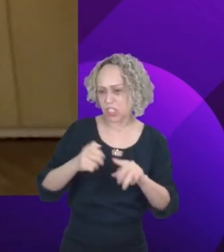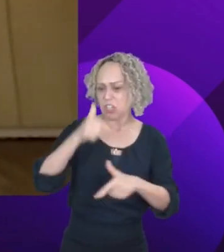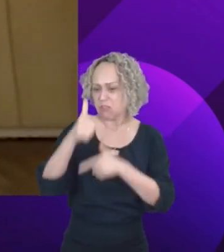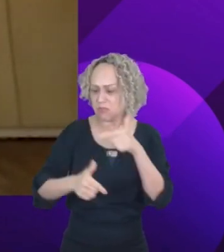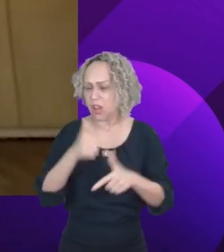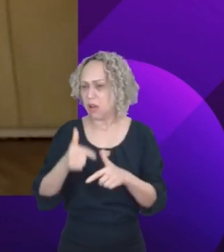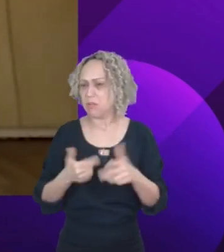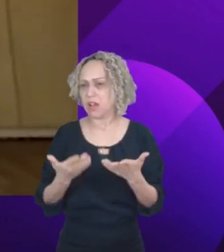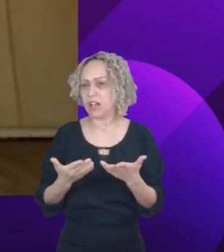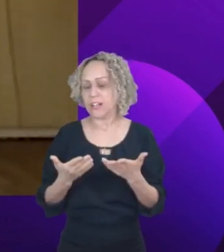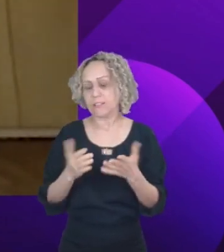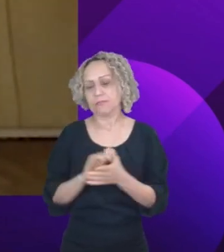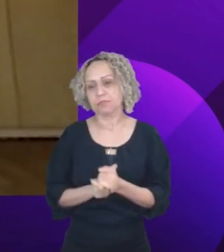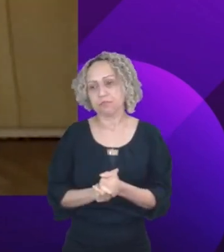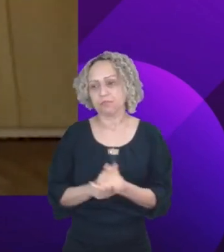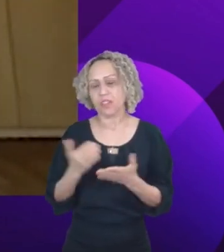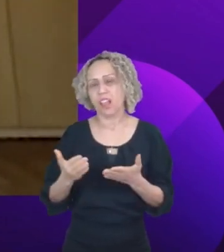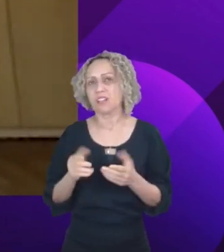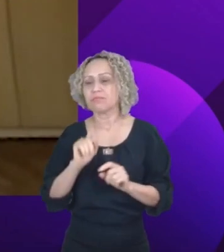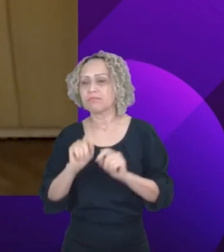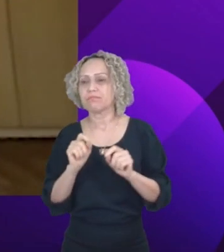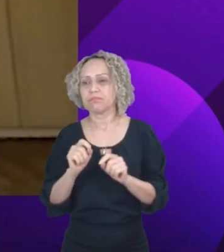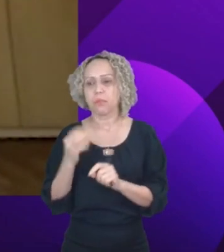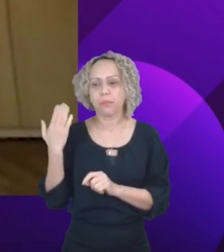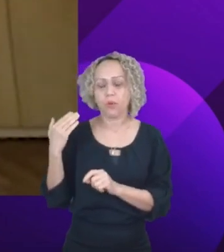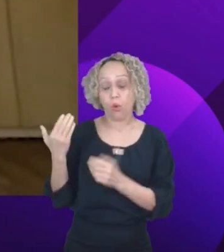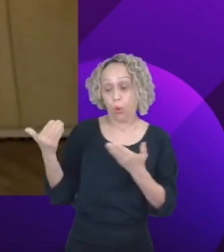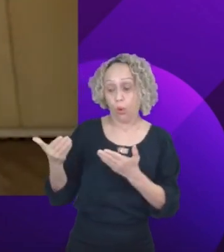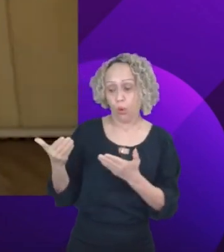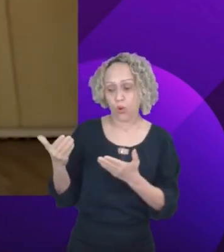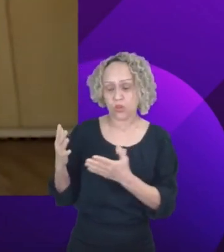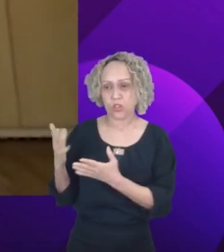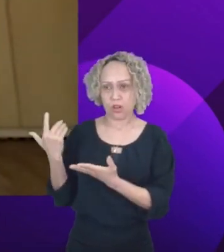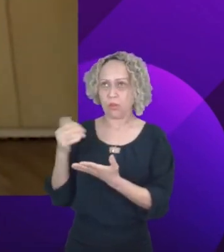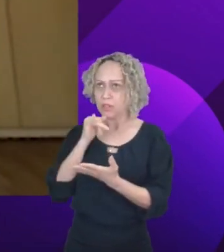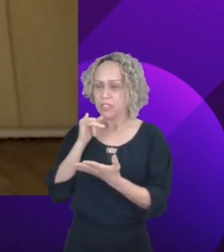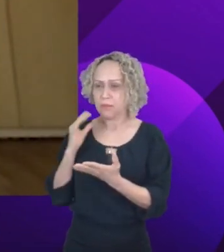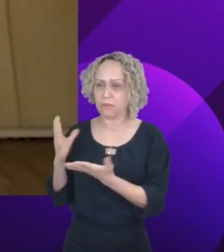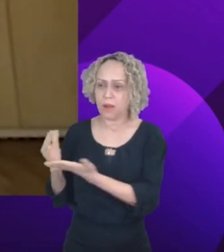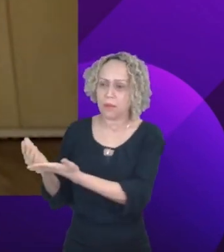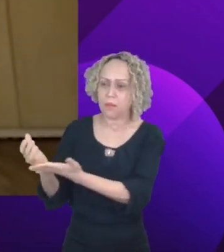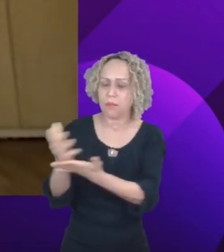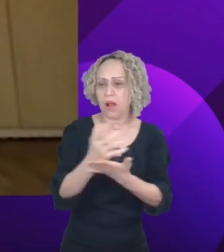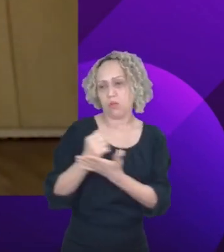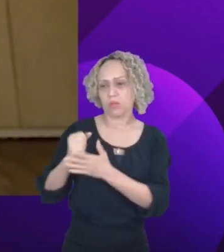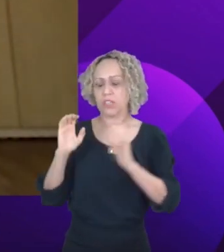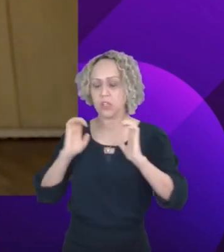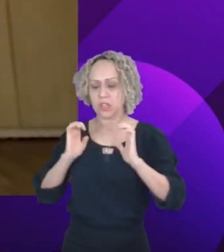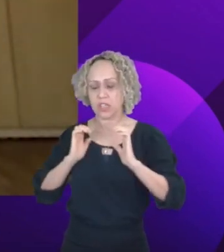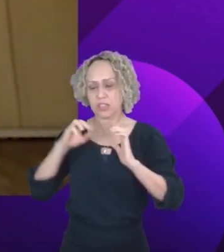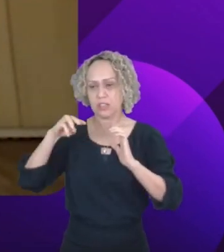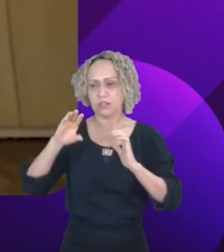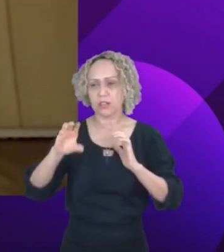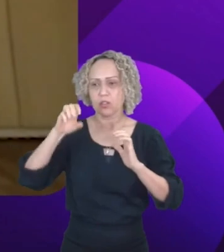como commodity, né, mas basicamente era a depredação, né, do que a gente tem aqui